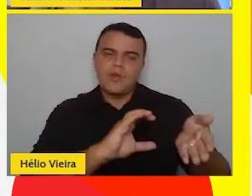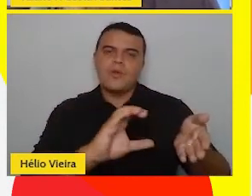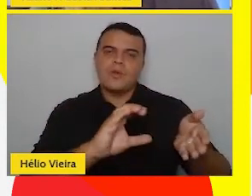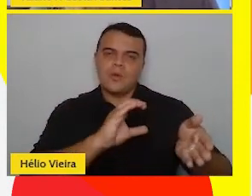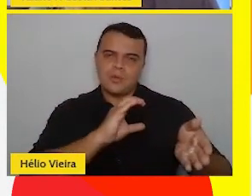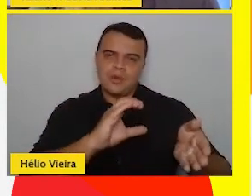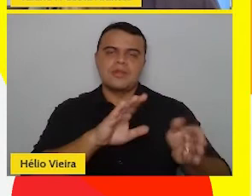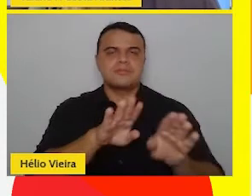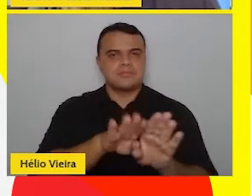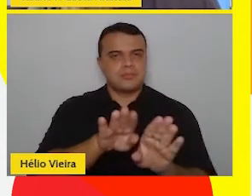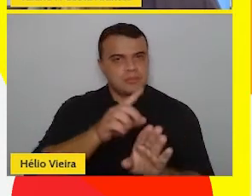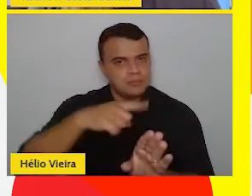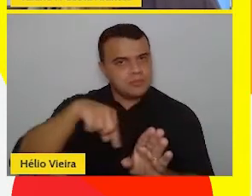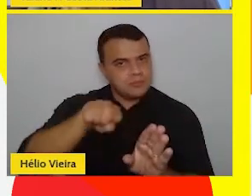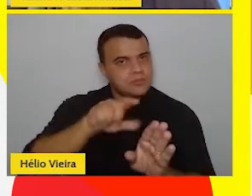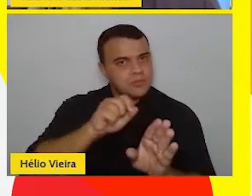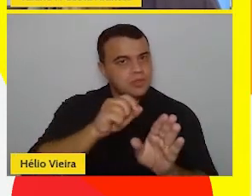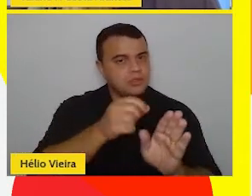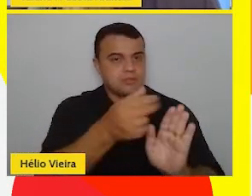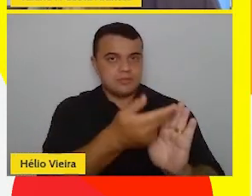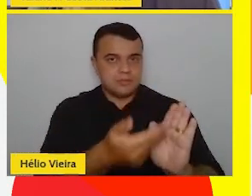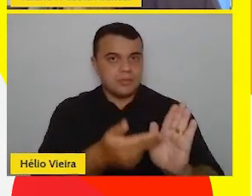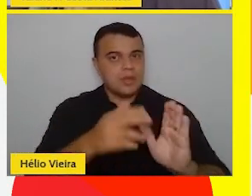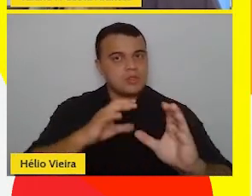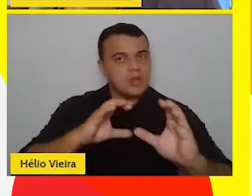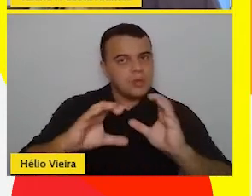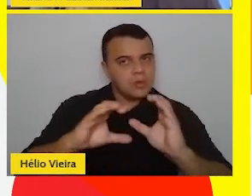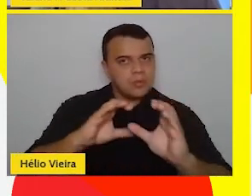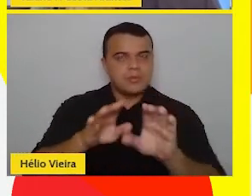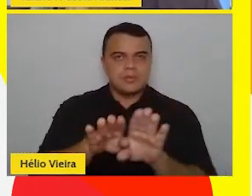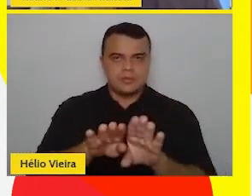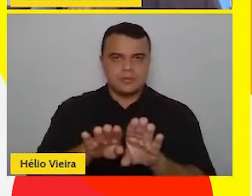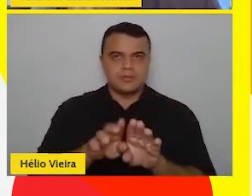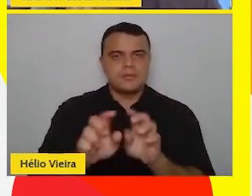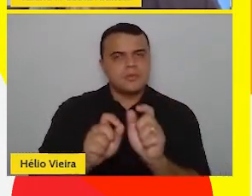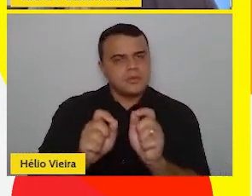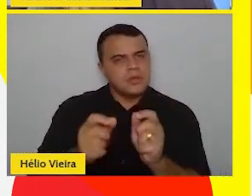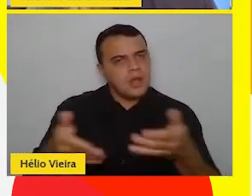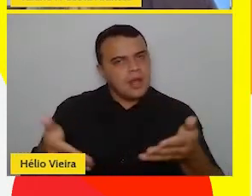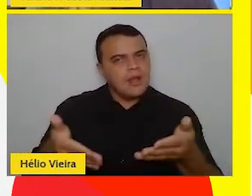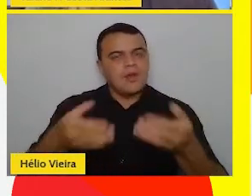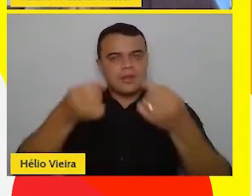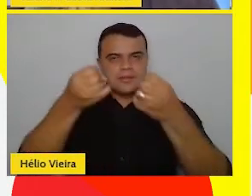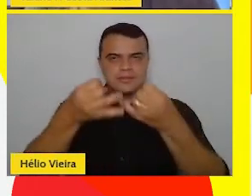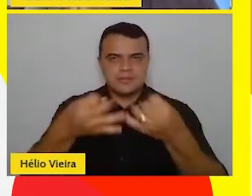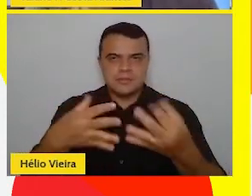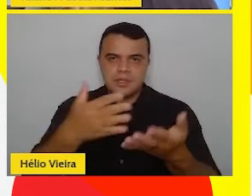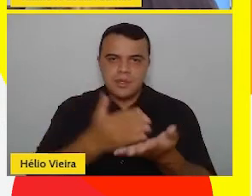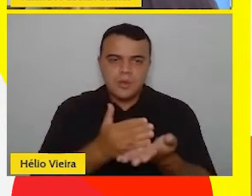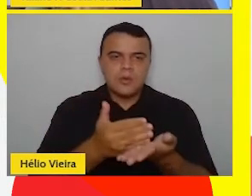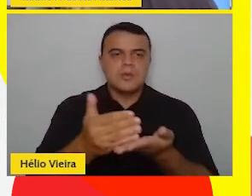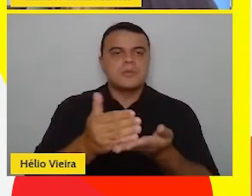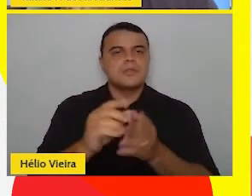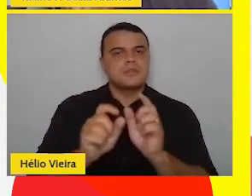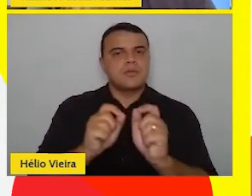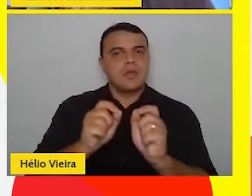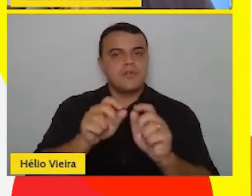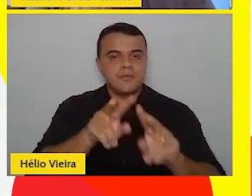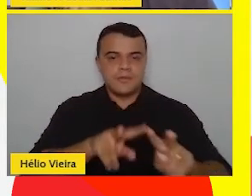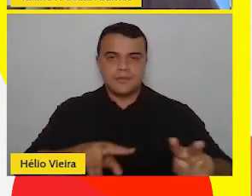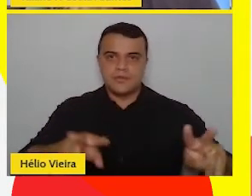gente comunica muito através da imagem. E a partir disso, a gente vai começar a falar mais sobre linguagem visual.